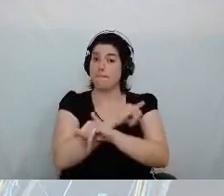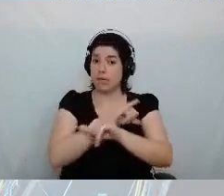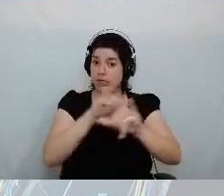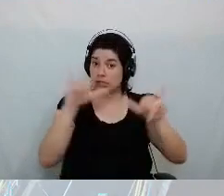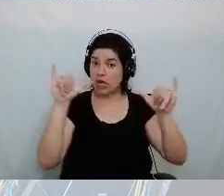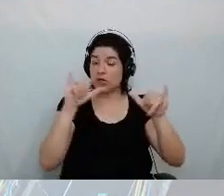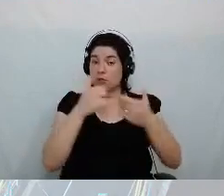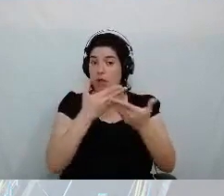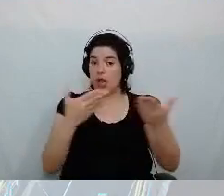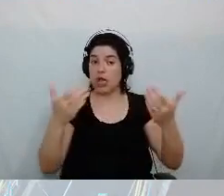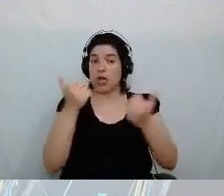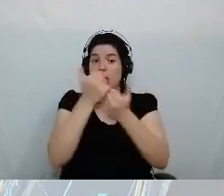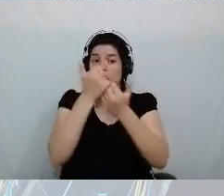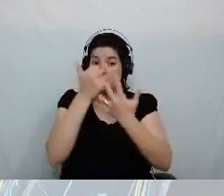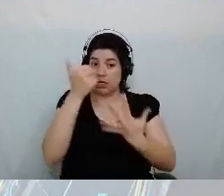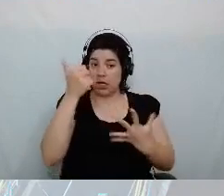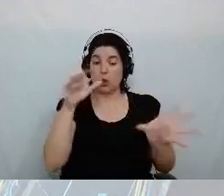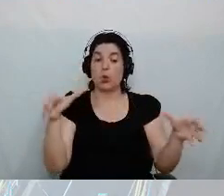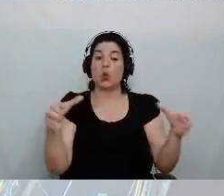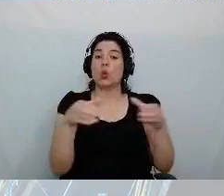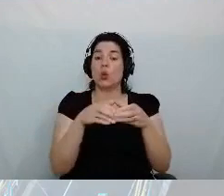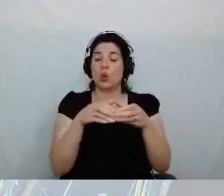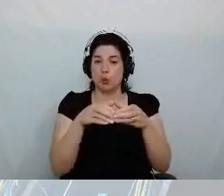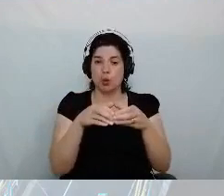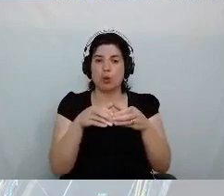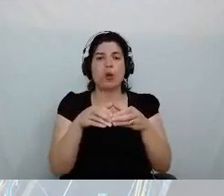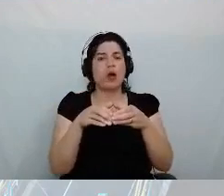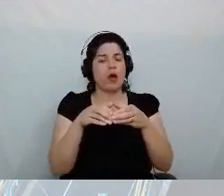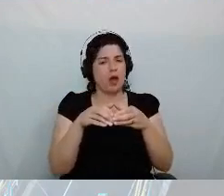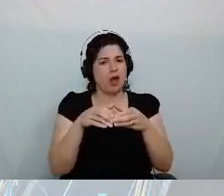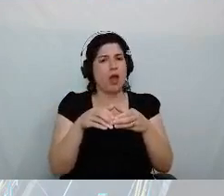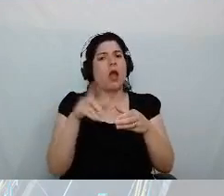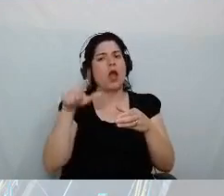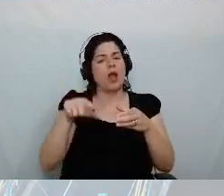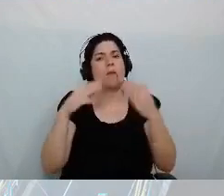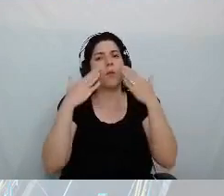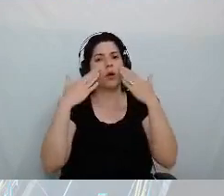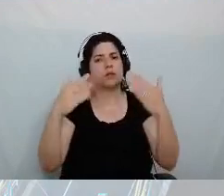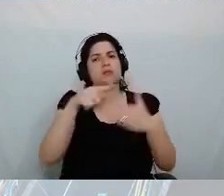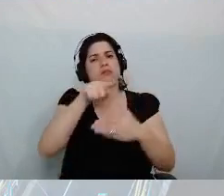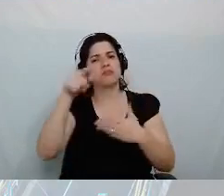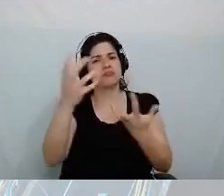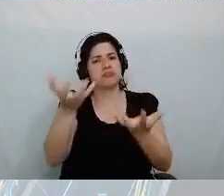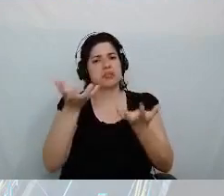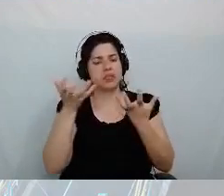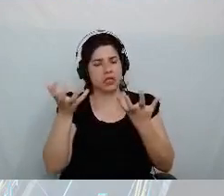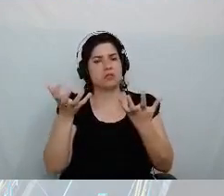liderado, para o seu time, ela tem que refletir aquilo que você quer.